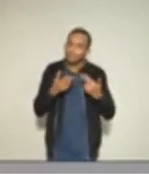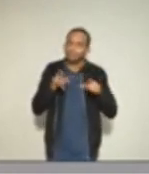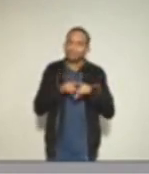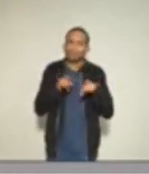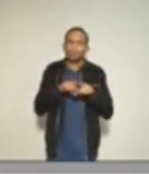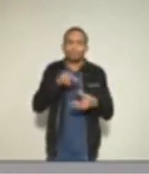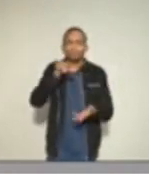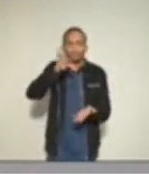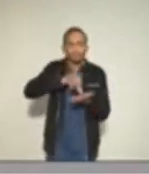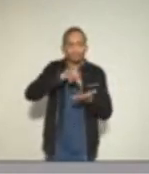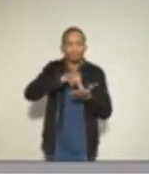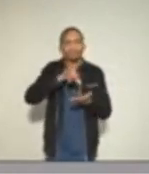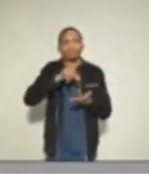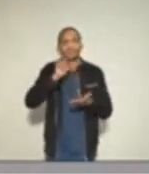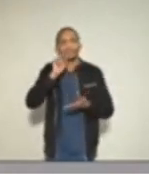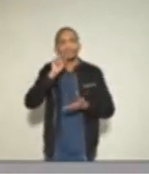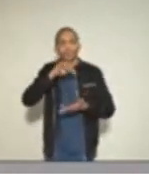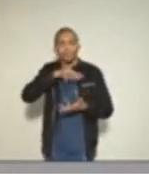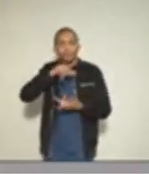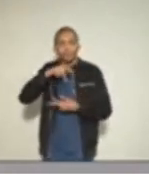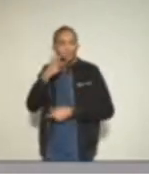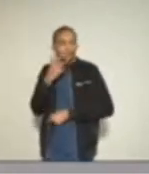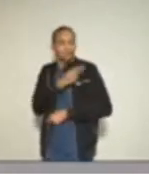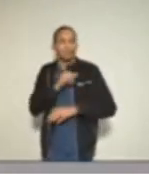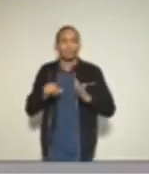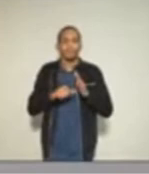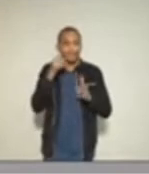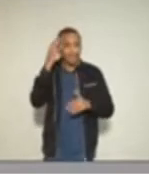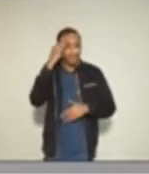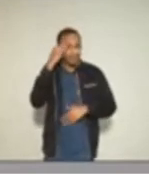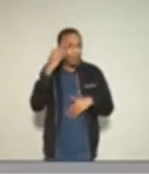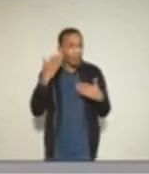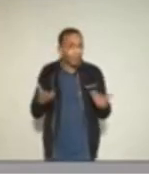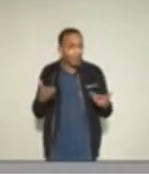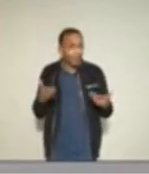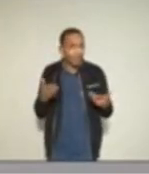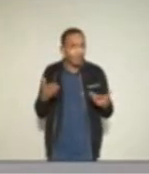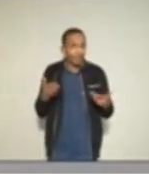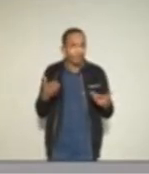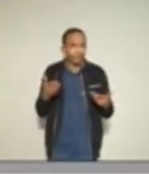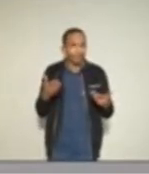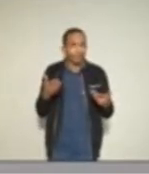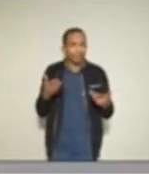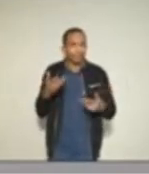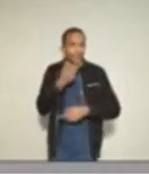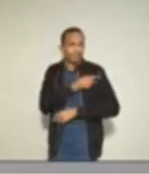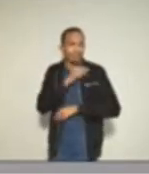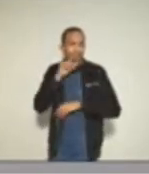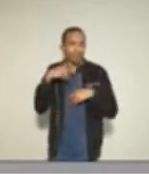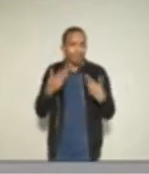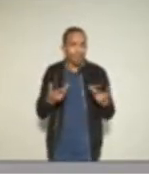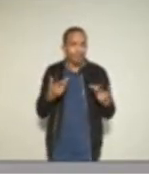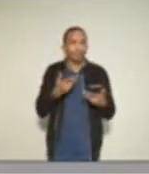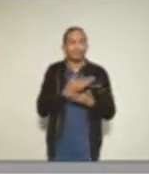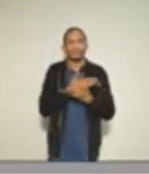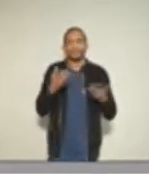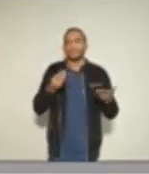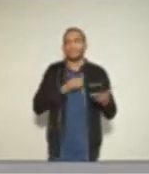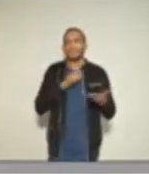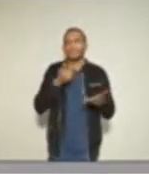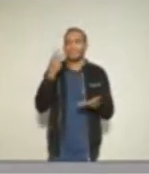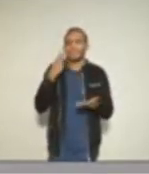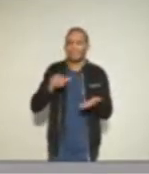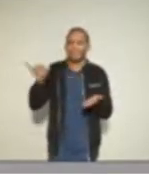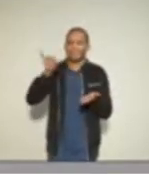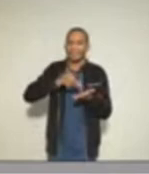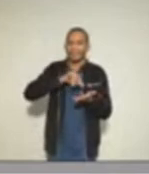a capital mundial da vacinação, sabe qual é? A capital mundial da vacina? Vocês estão na